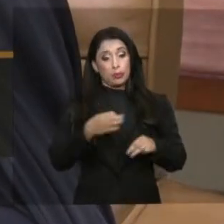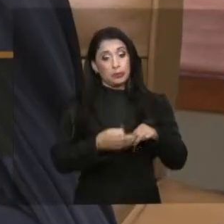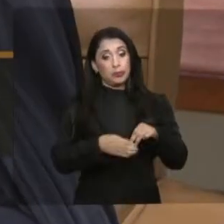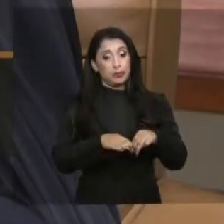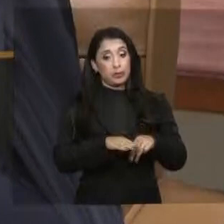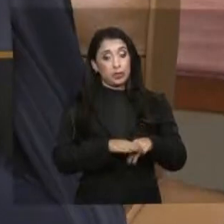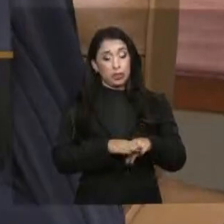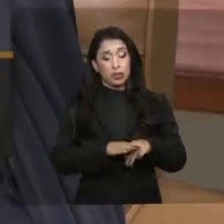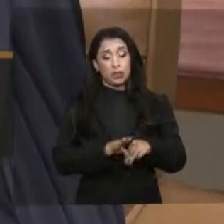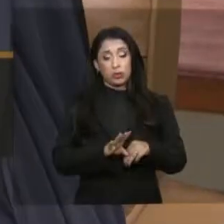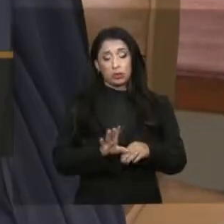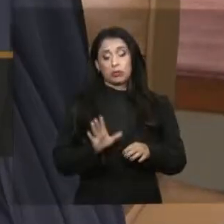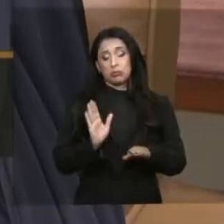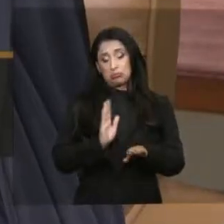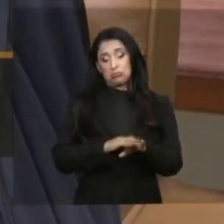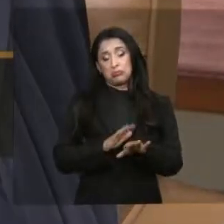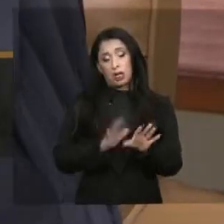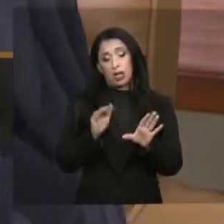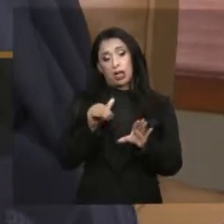né? Então,